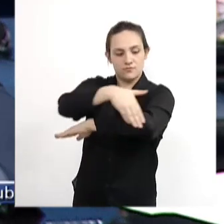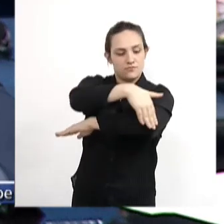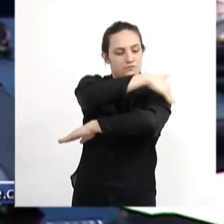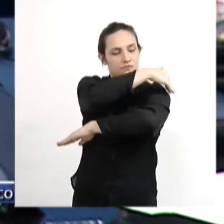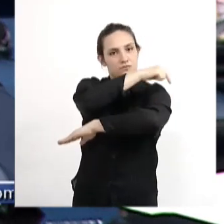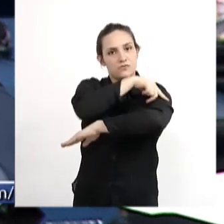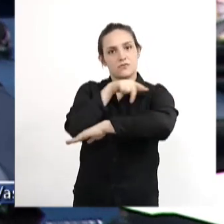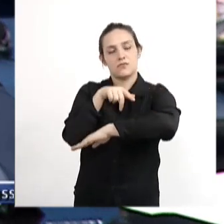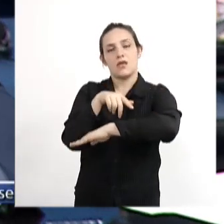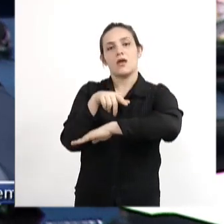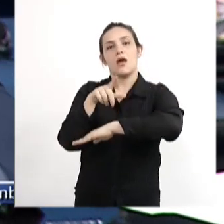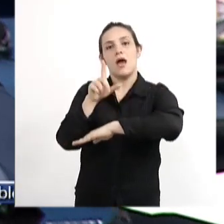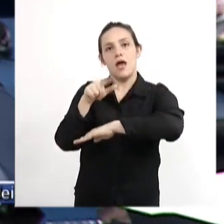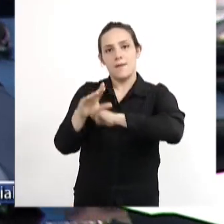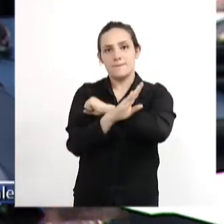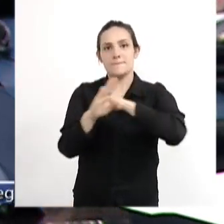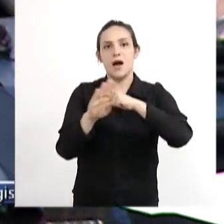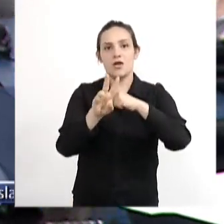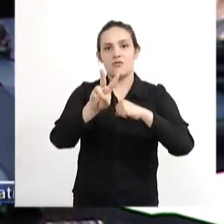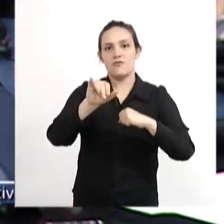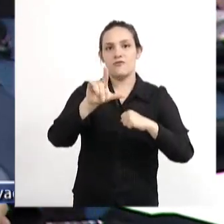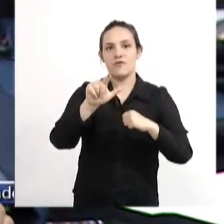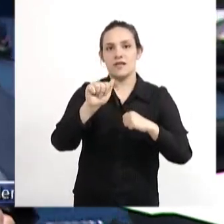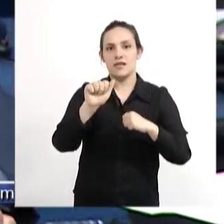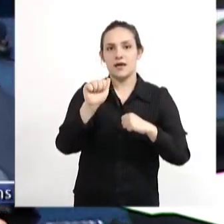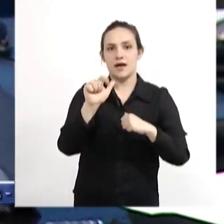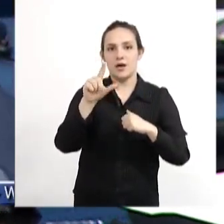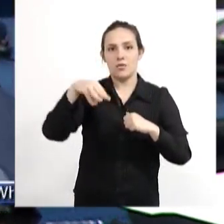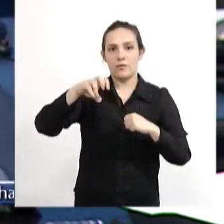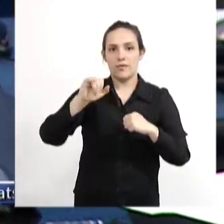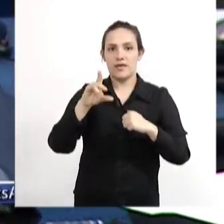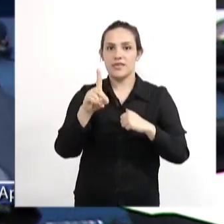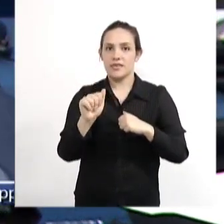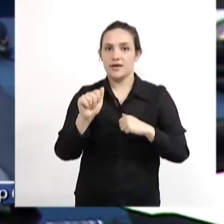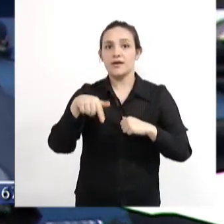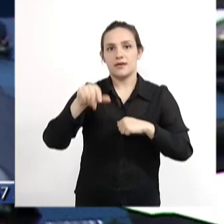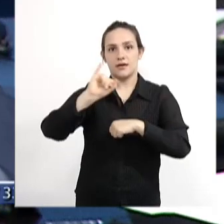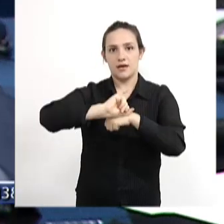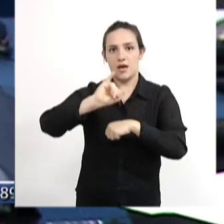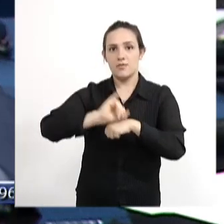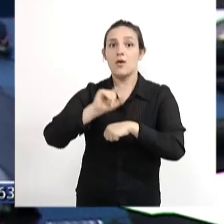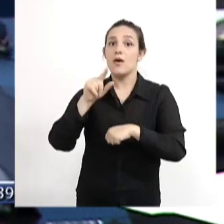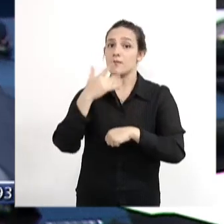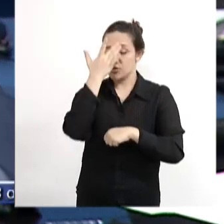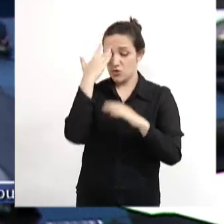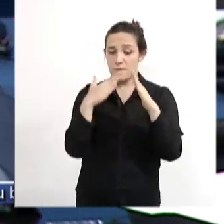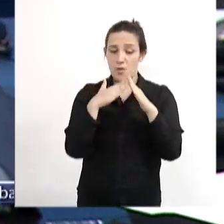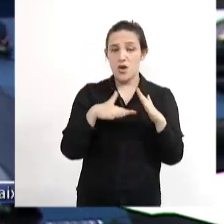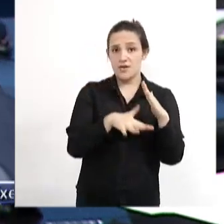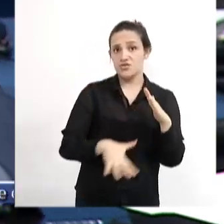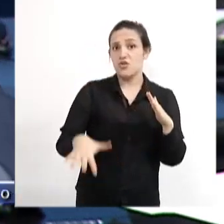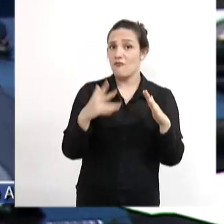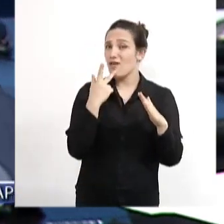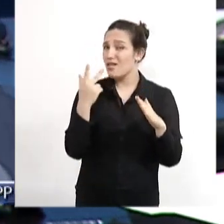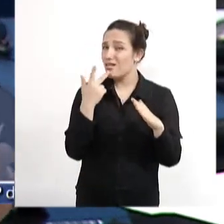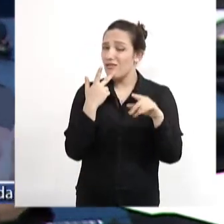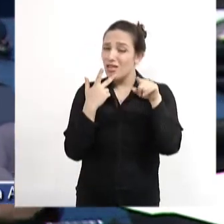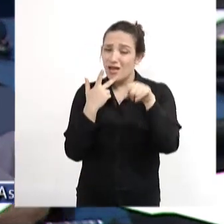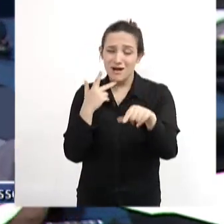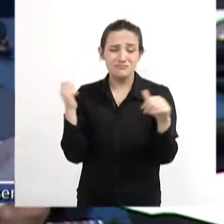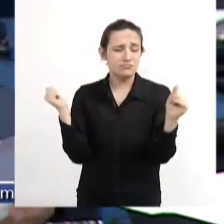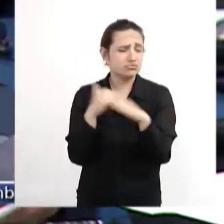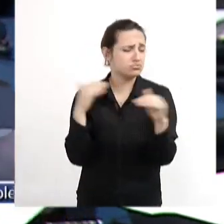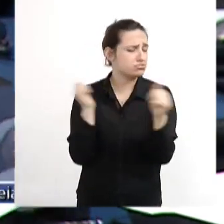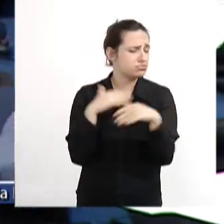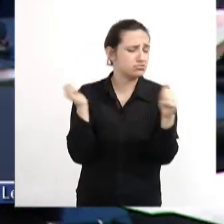Vila Almeida, nessa capital. Indicação encaminhada aí pelos moradores, alegando que o trânsito é muito